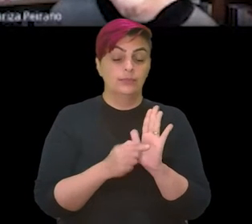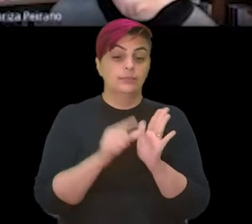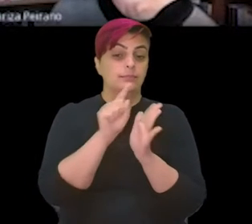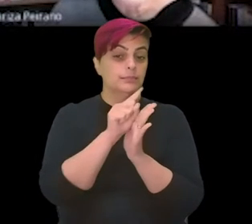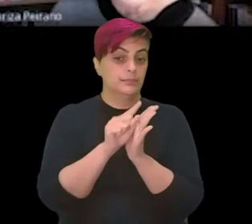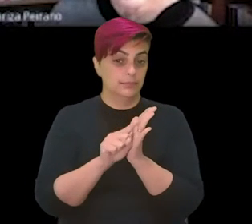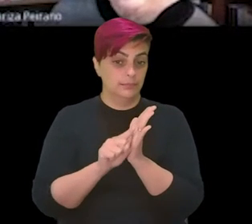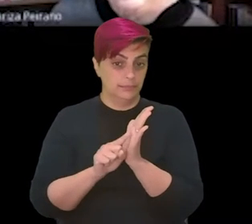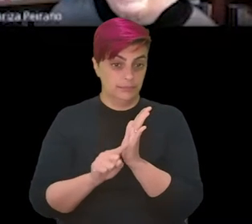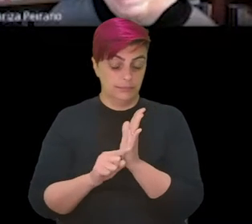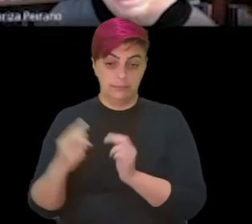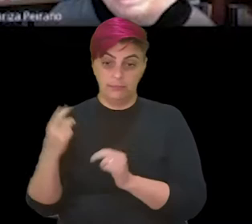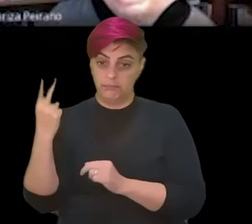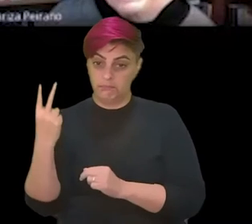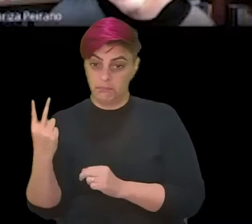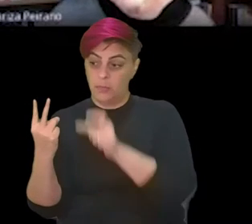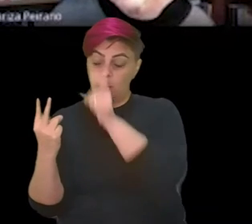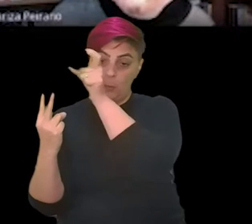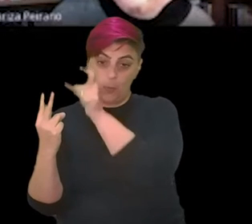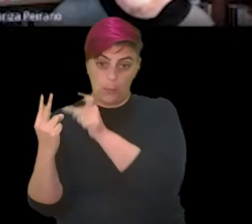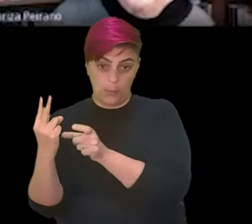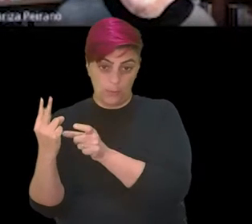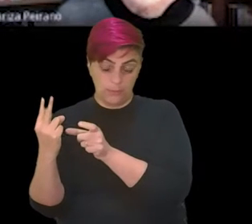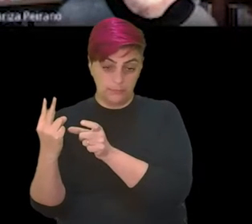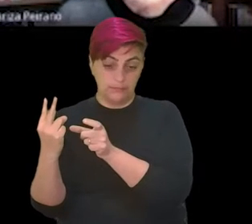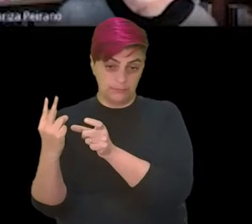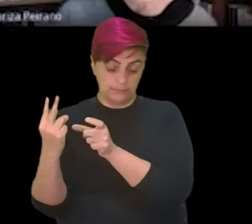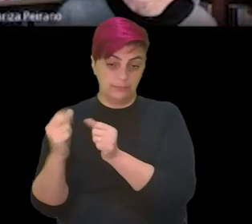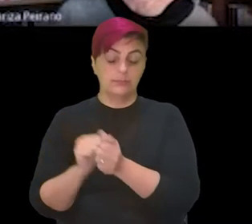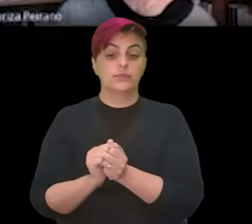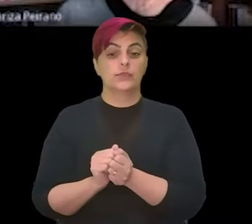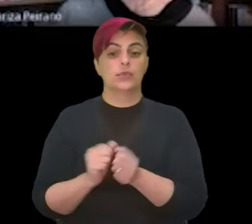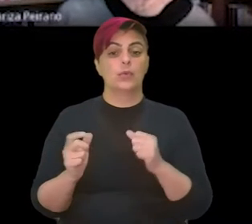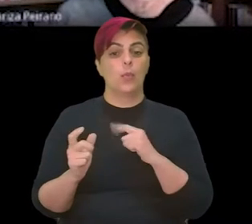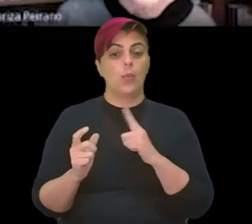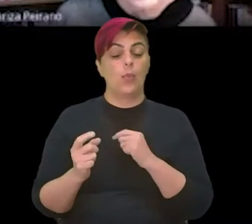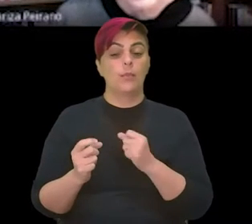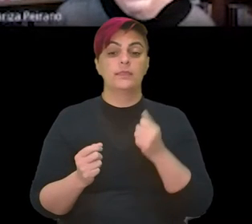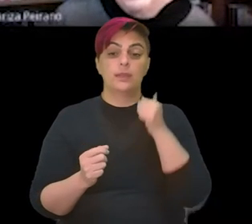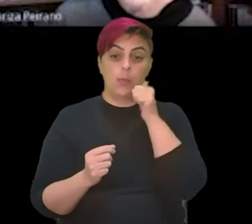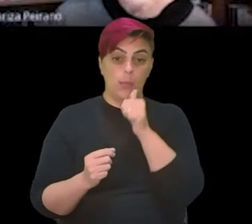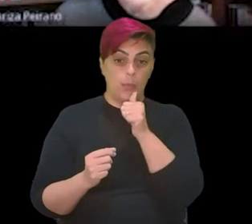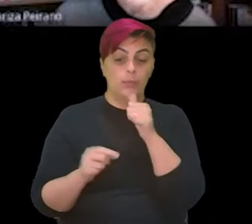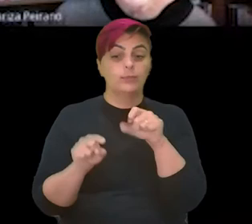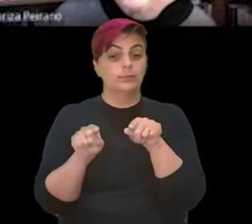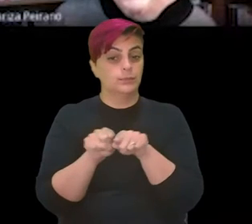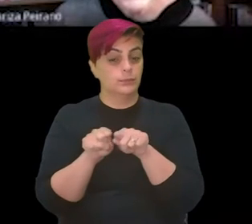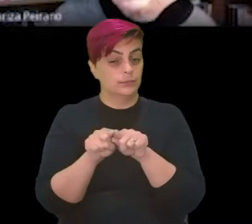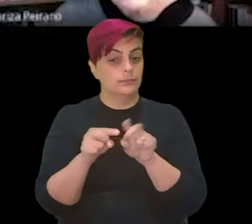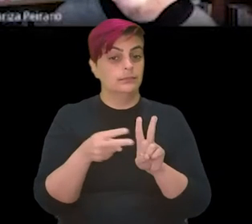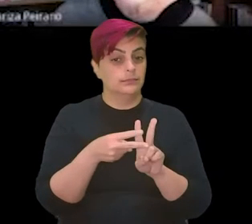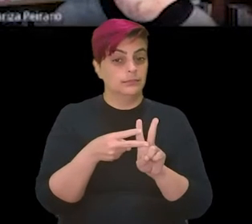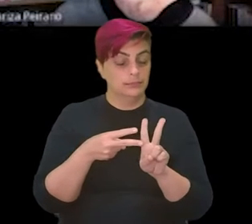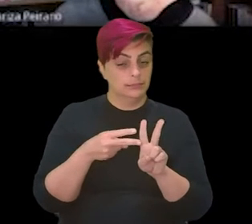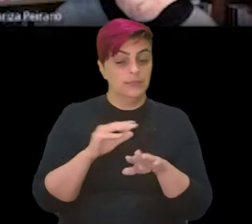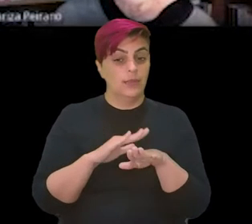sobre 12 etnógrafos amadores, incluindo mulheres e expertos indígenas, que fizeram